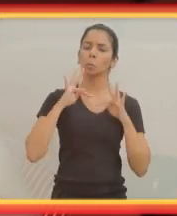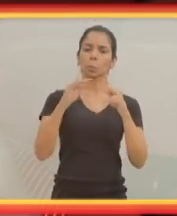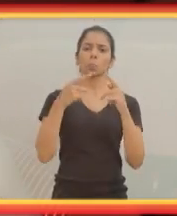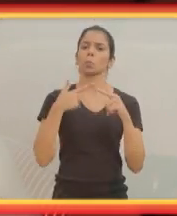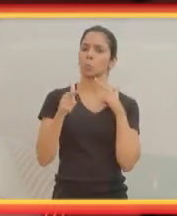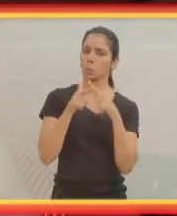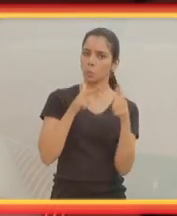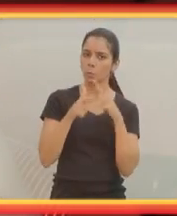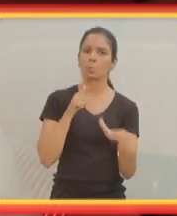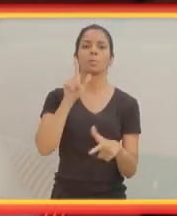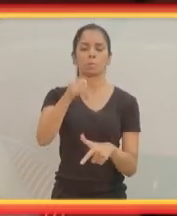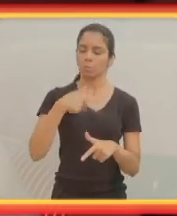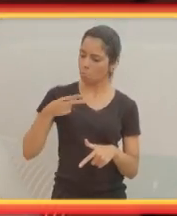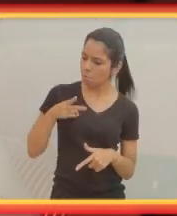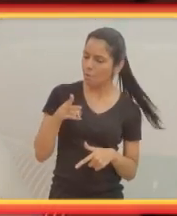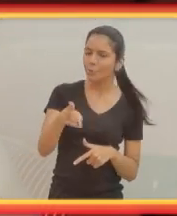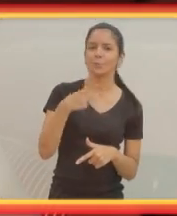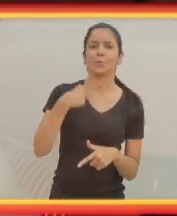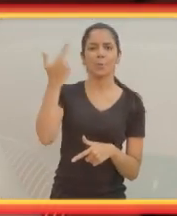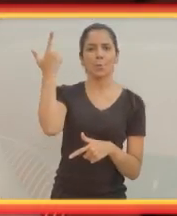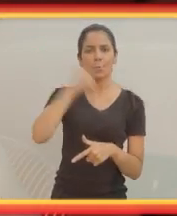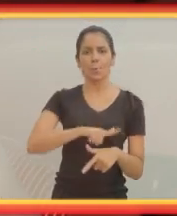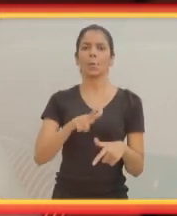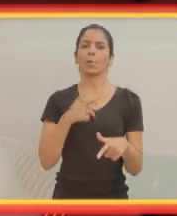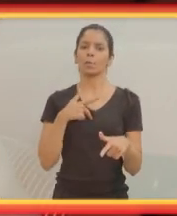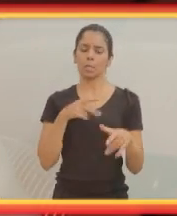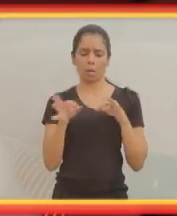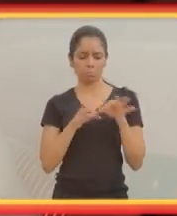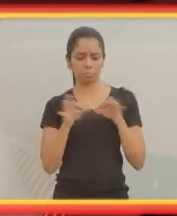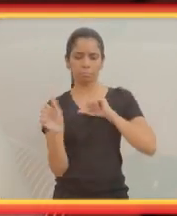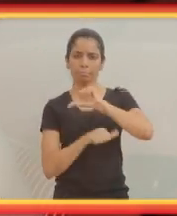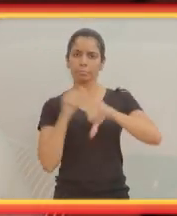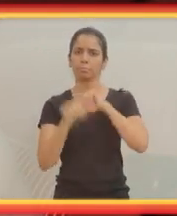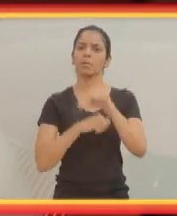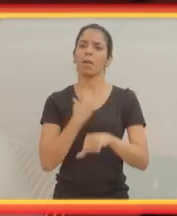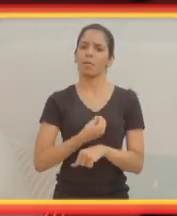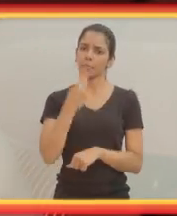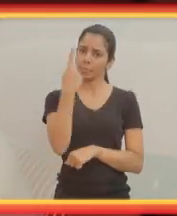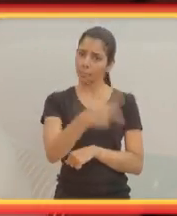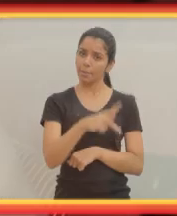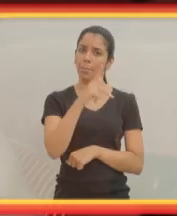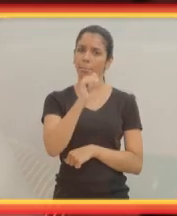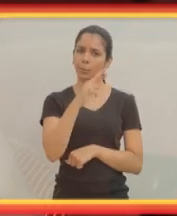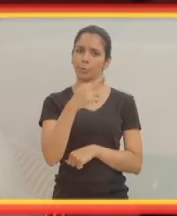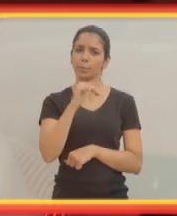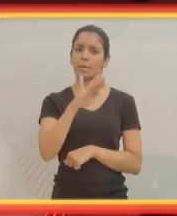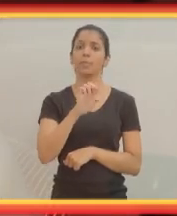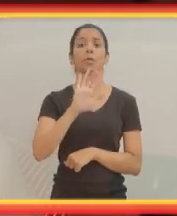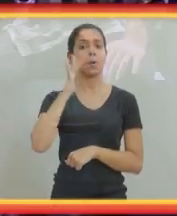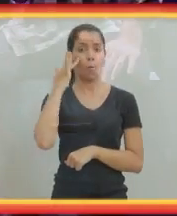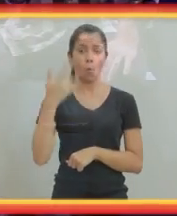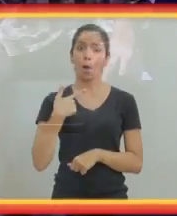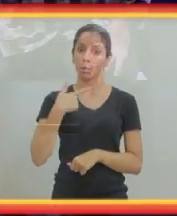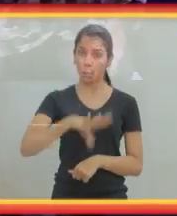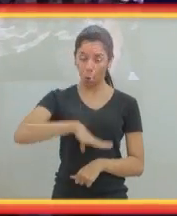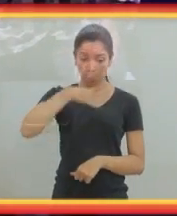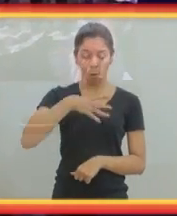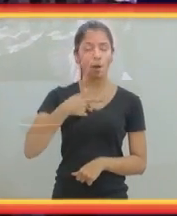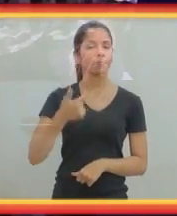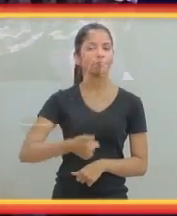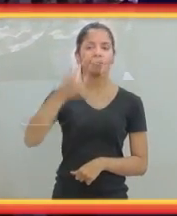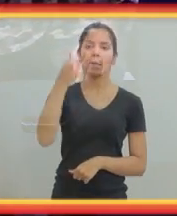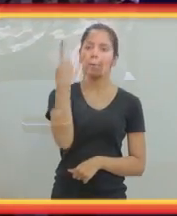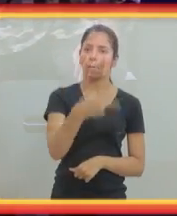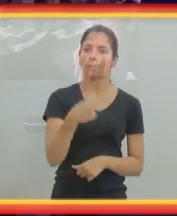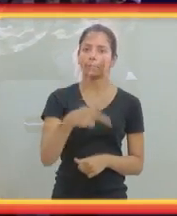esses problemas e segue, e ele consegue reestruturar a vida dele. Então, acho que a coragem é a maior virtude dessa personagem.